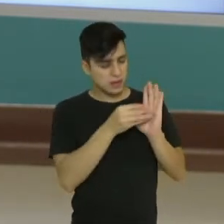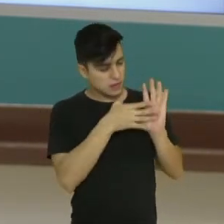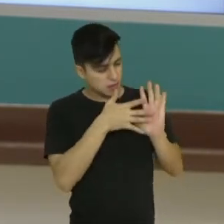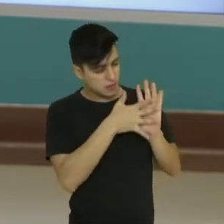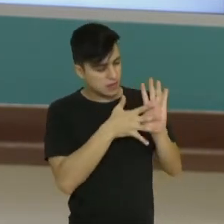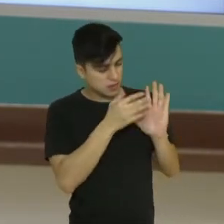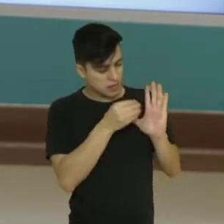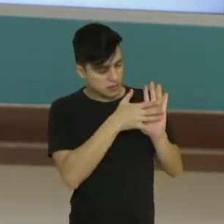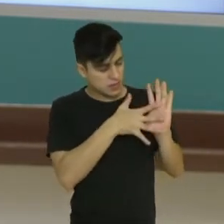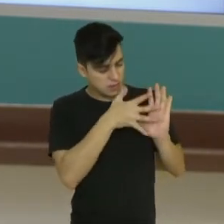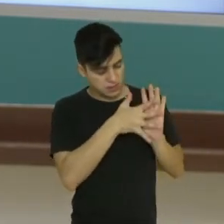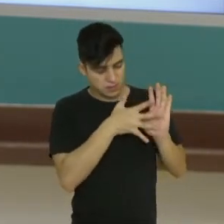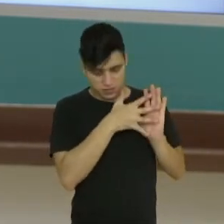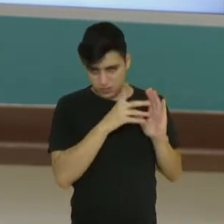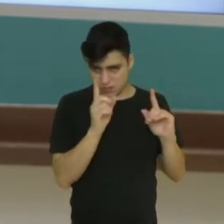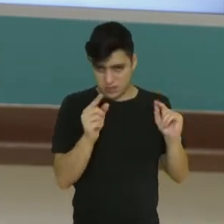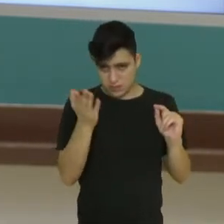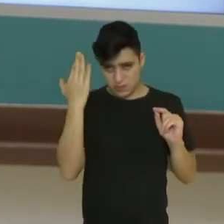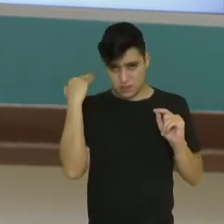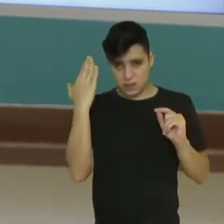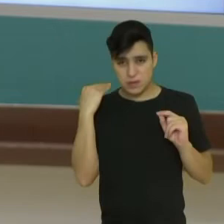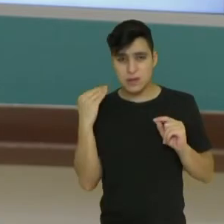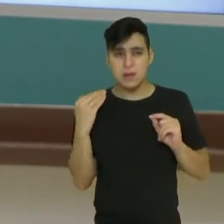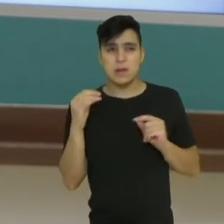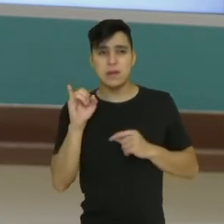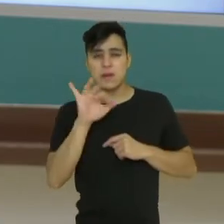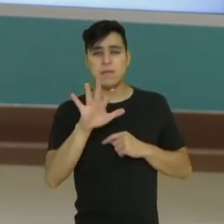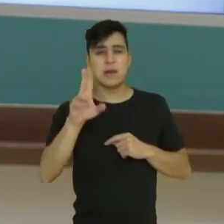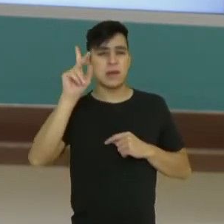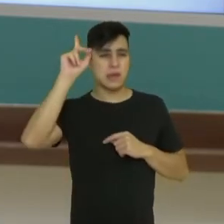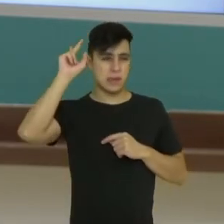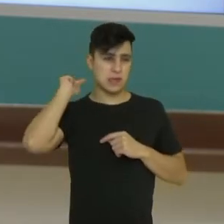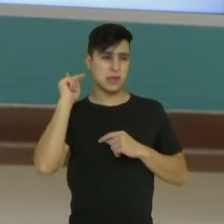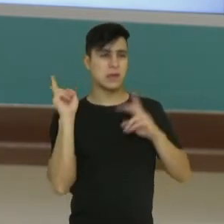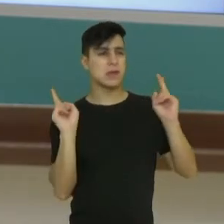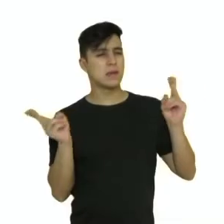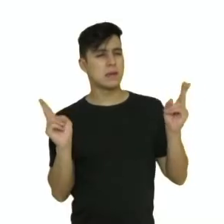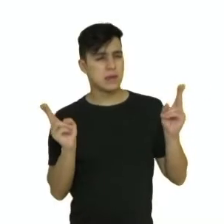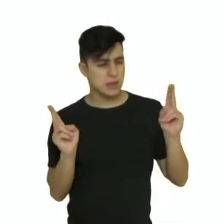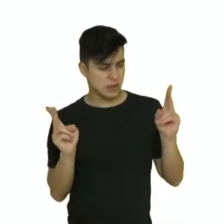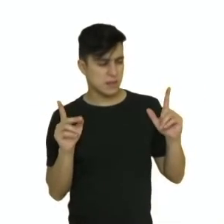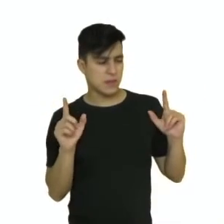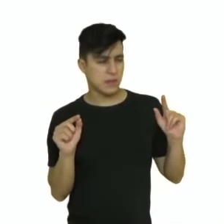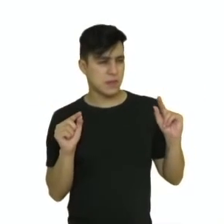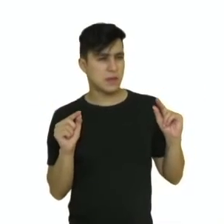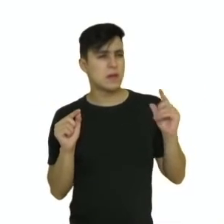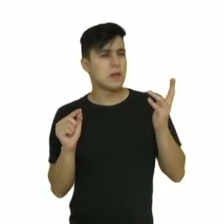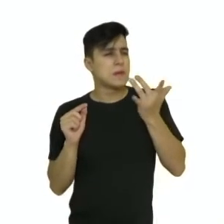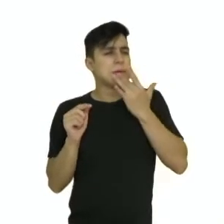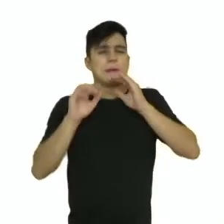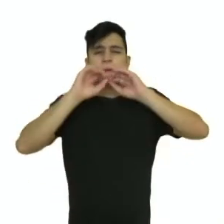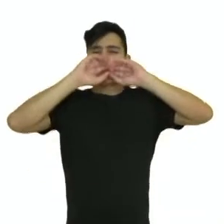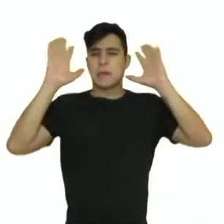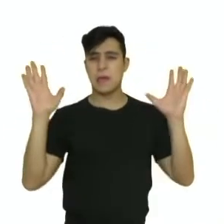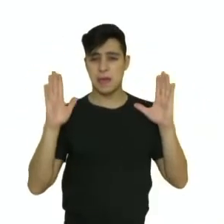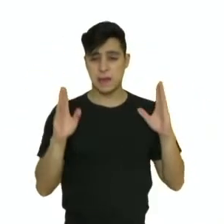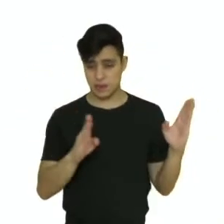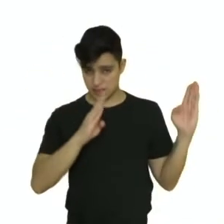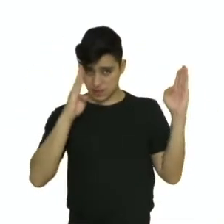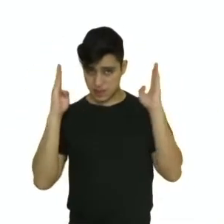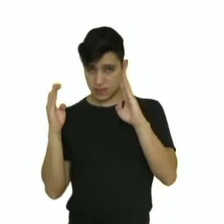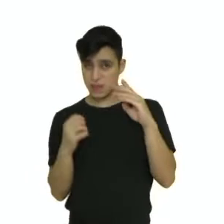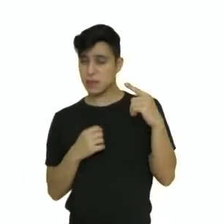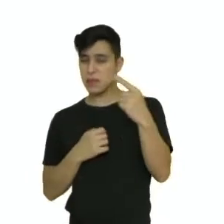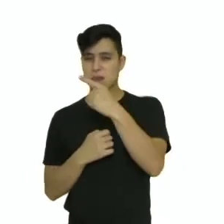que nós tínhamos umas primeiras figuras, se vocês olharem aqui, as primeiras figuras elas eram exatamente muito nítidas. Agora, nessa pintura